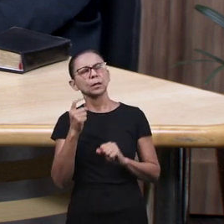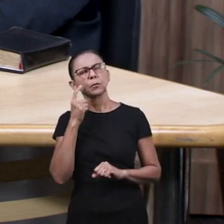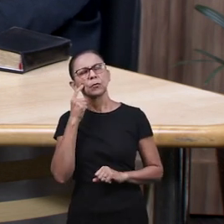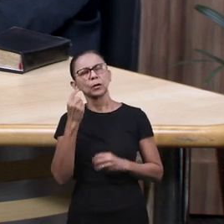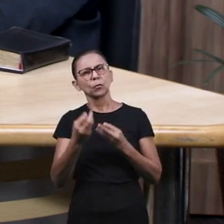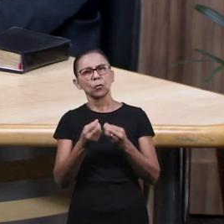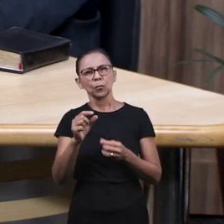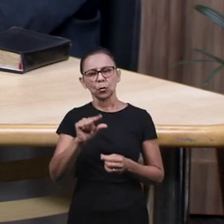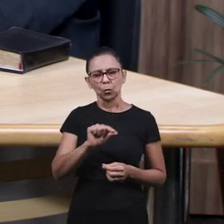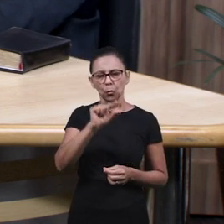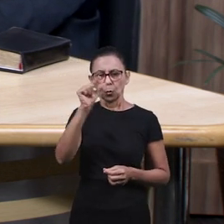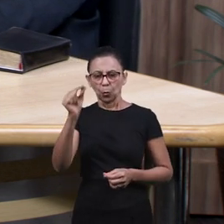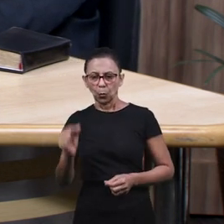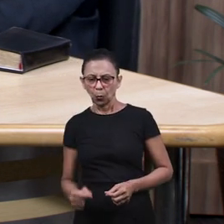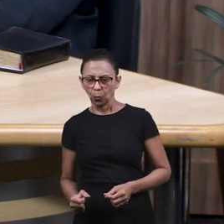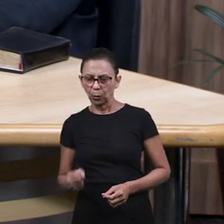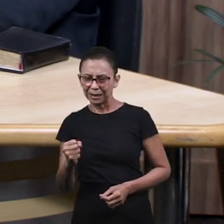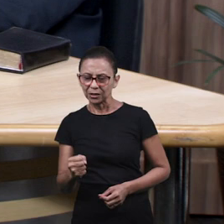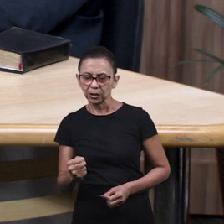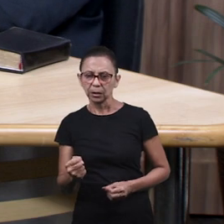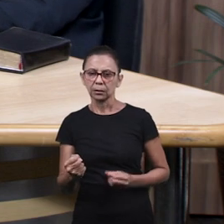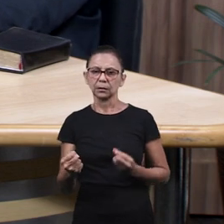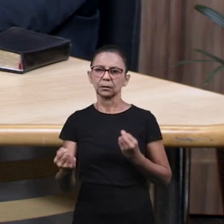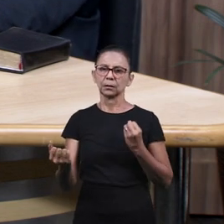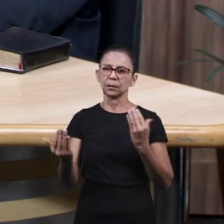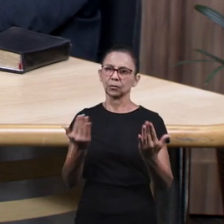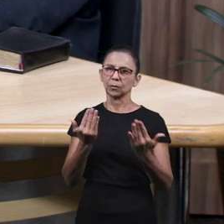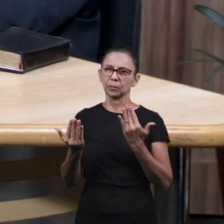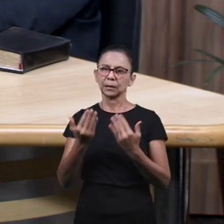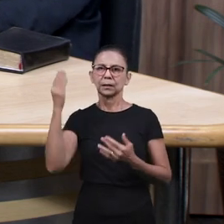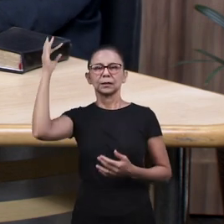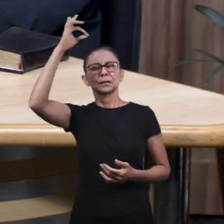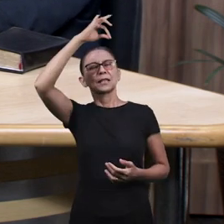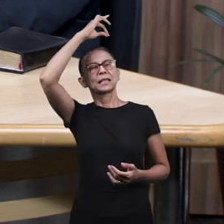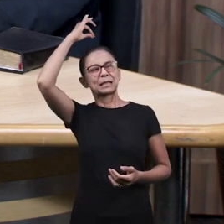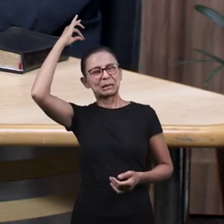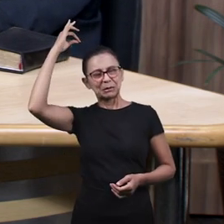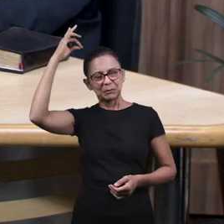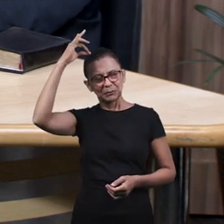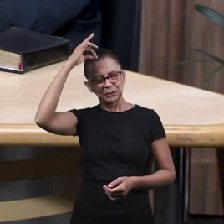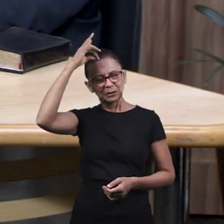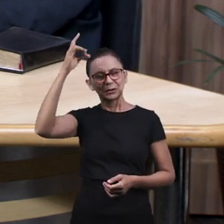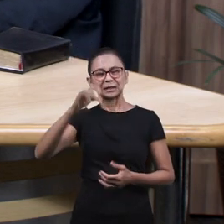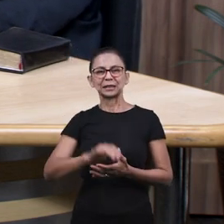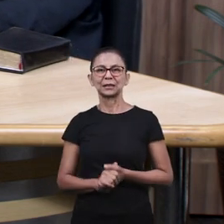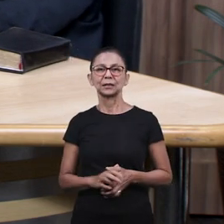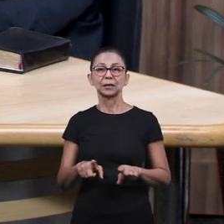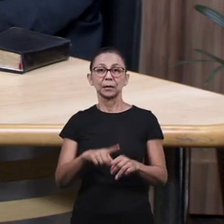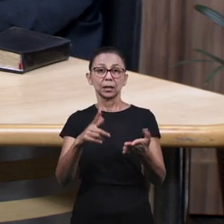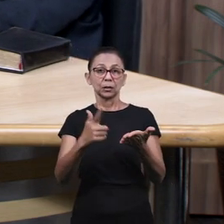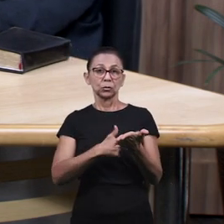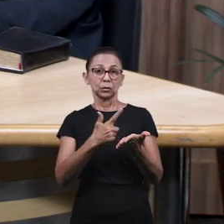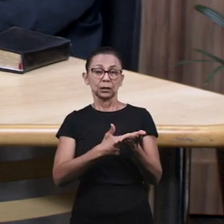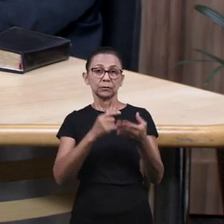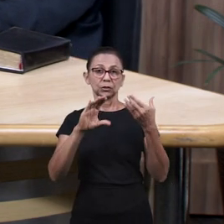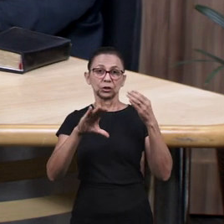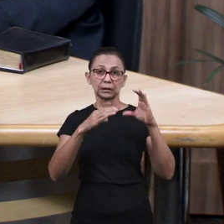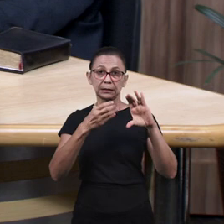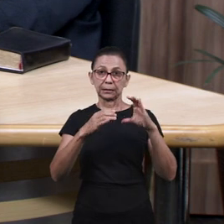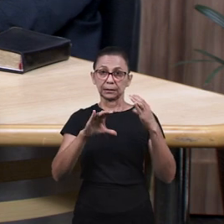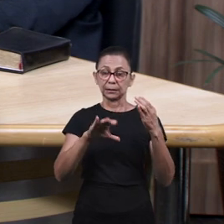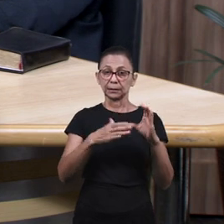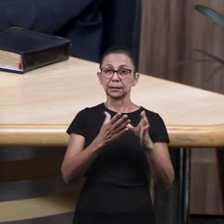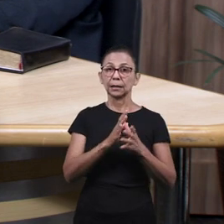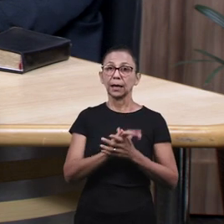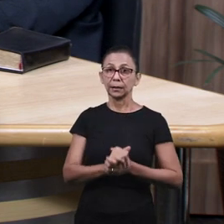dá a direção, né? Aí você, por exemplo, Cantares de Salomão, capítulo 4, verso 16, assim: